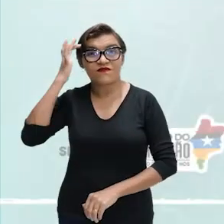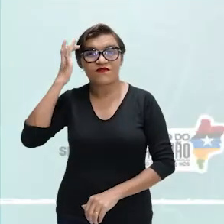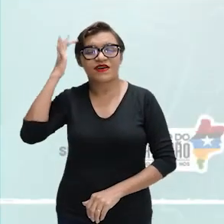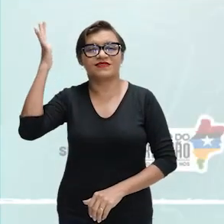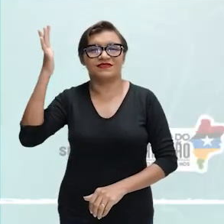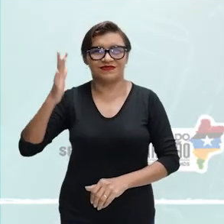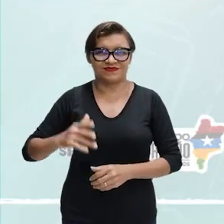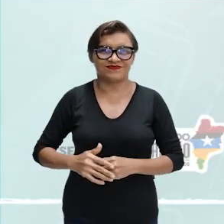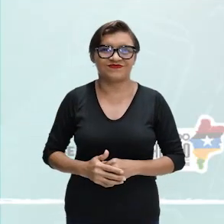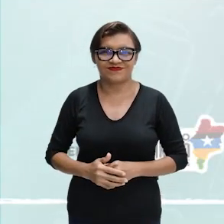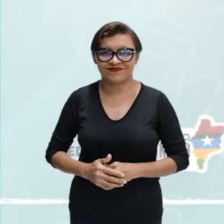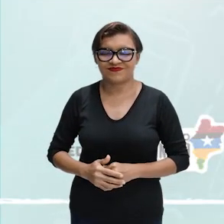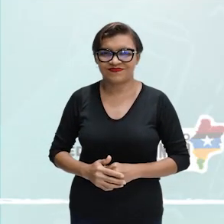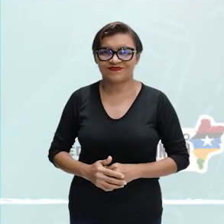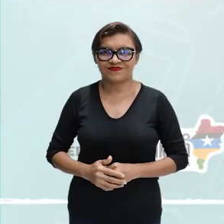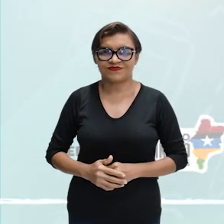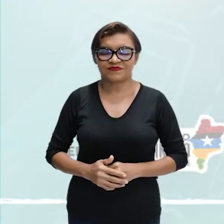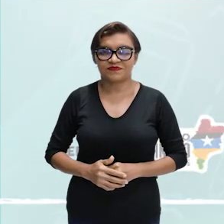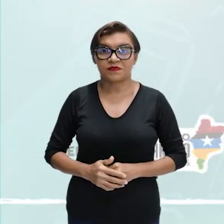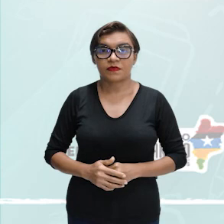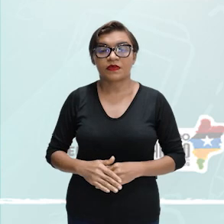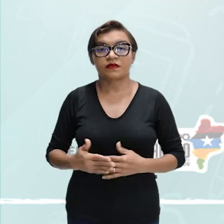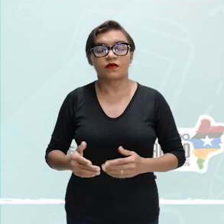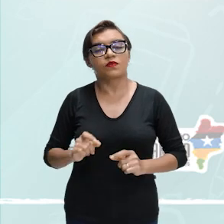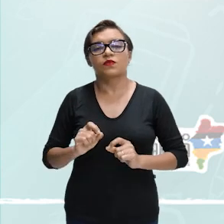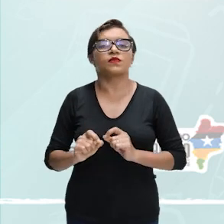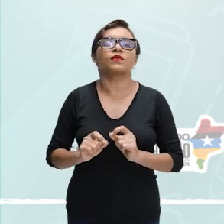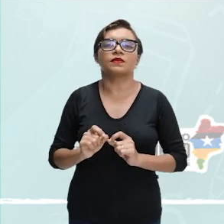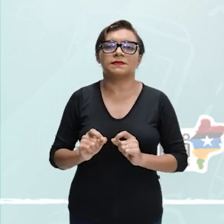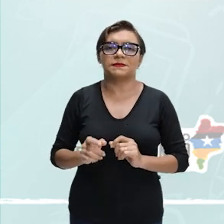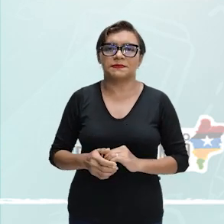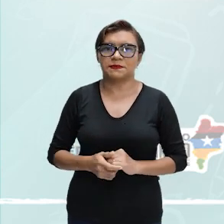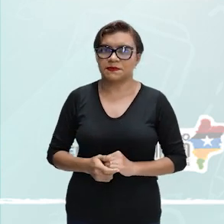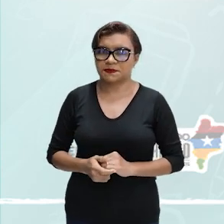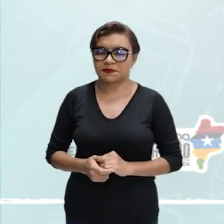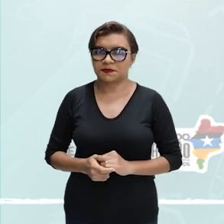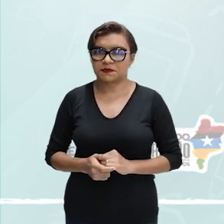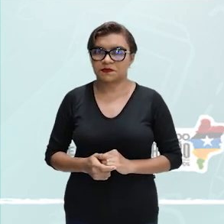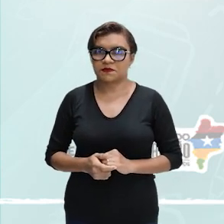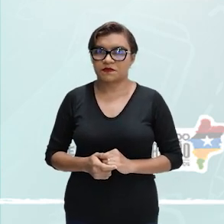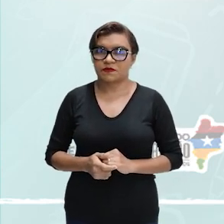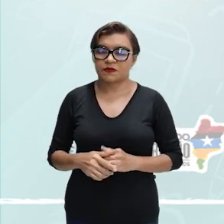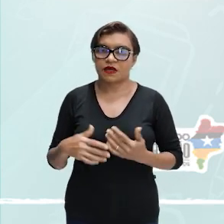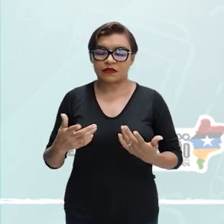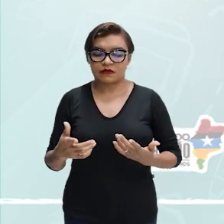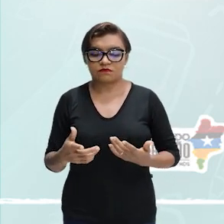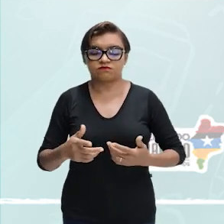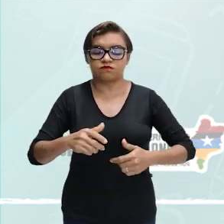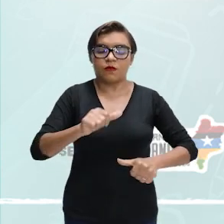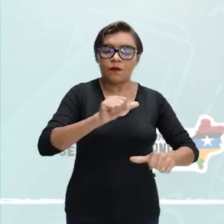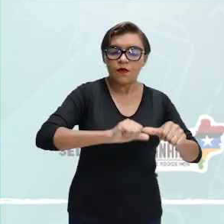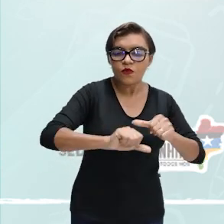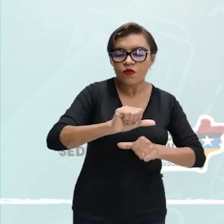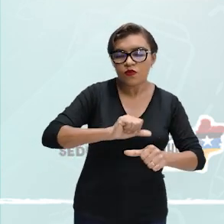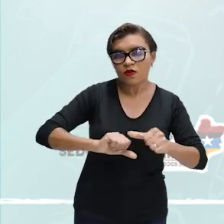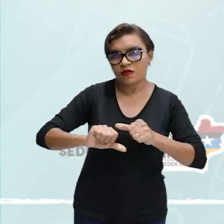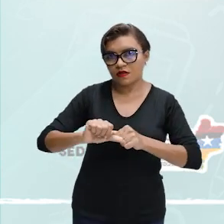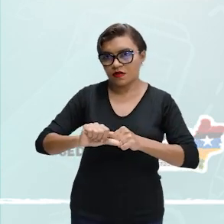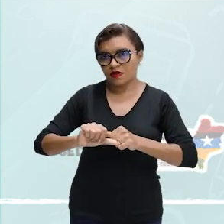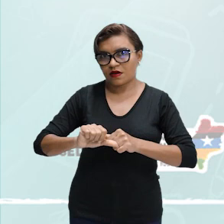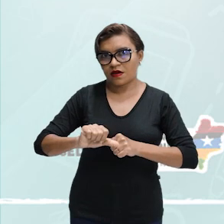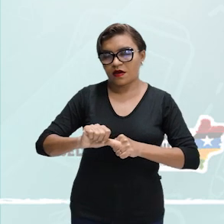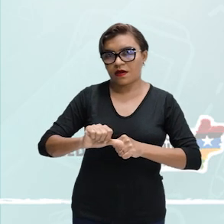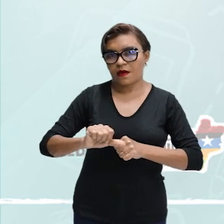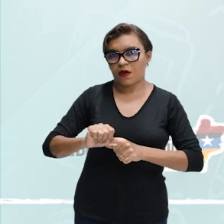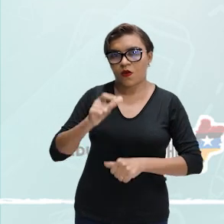facilidade. Certo? Então, será alterado outras condições para que ele consiga